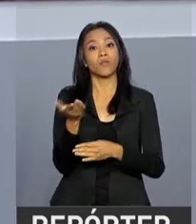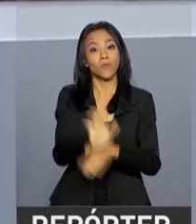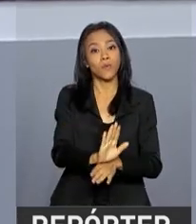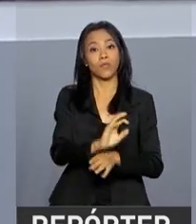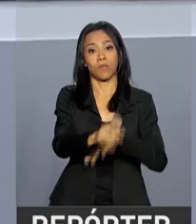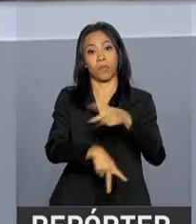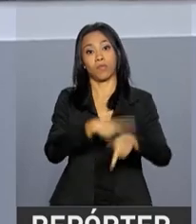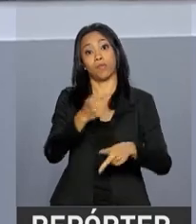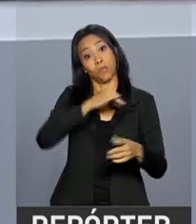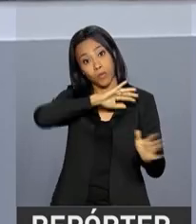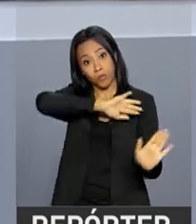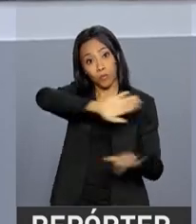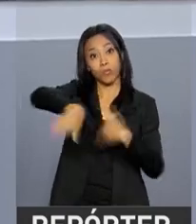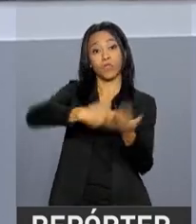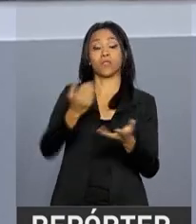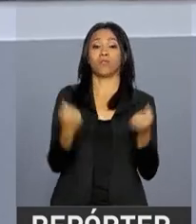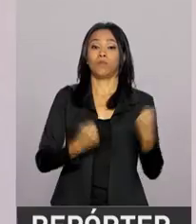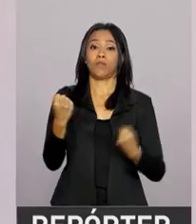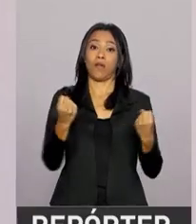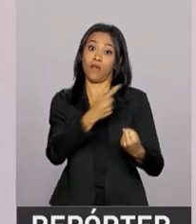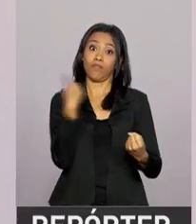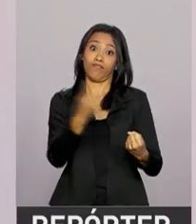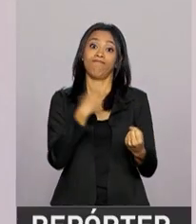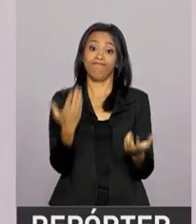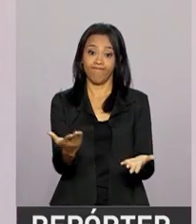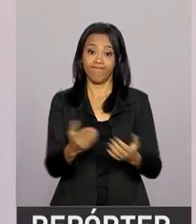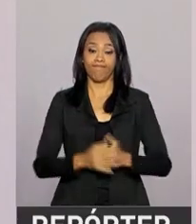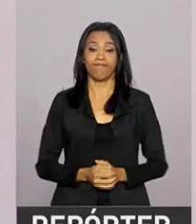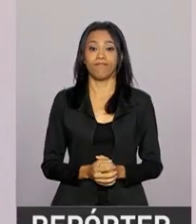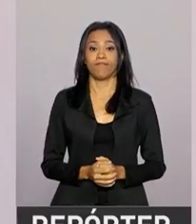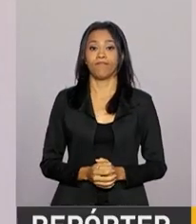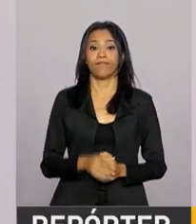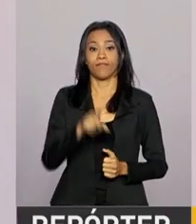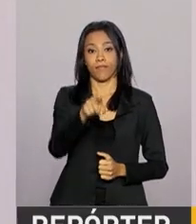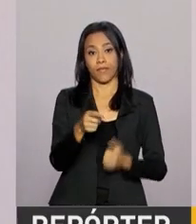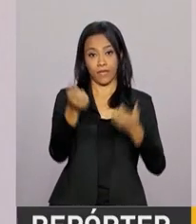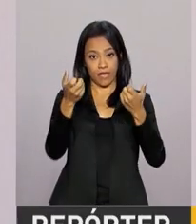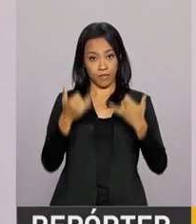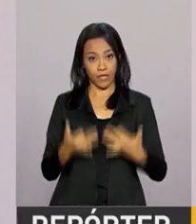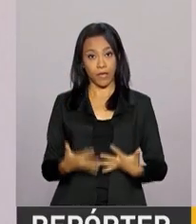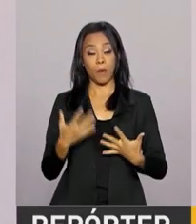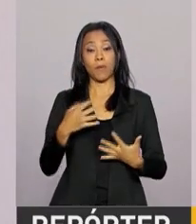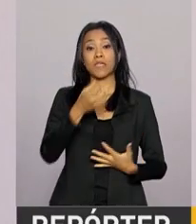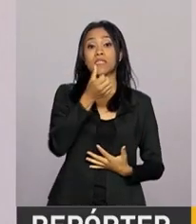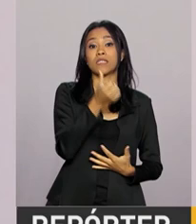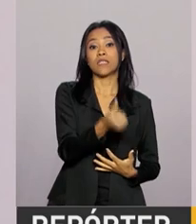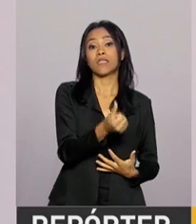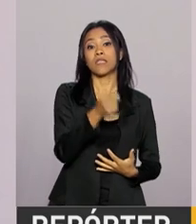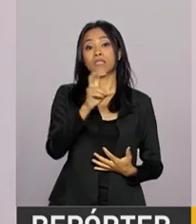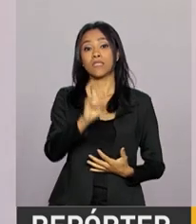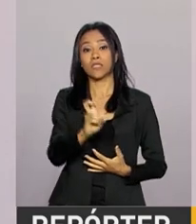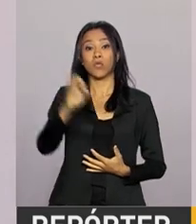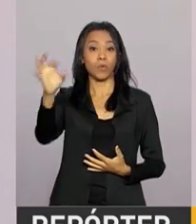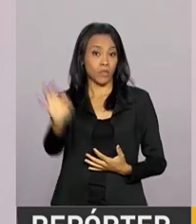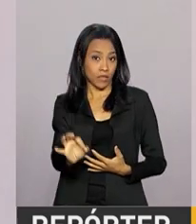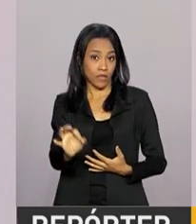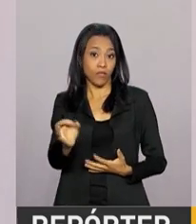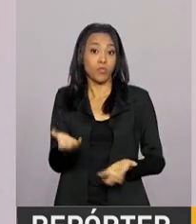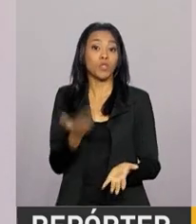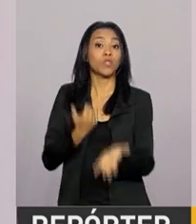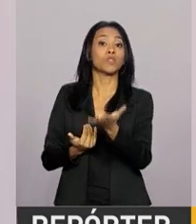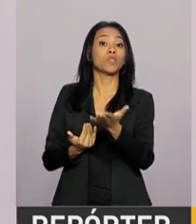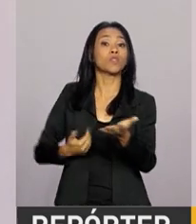de toda a frota do samu nós vamos não abuse de 65 da frota que são aquelas que